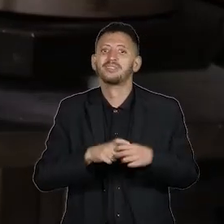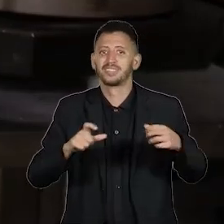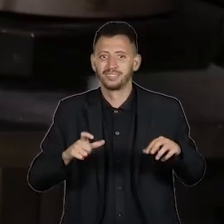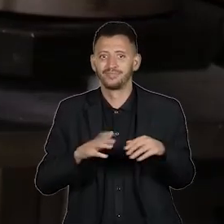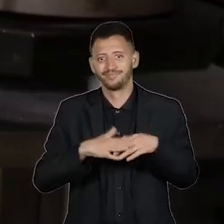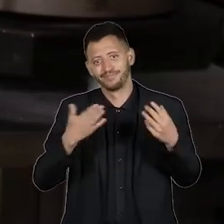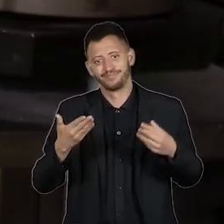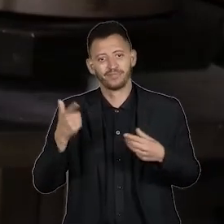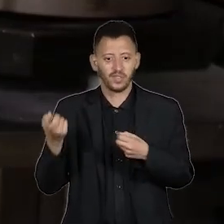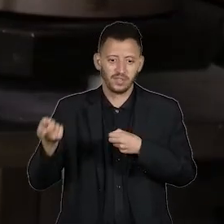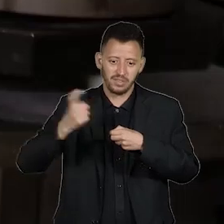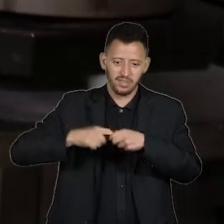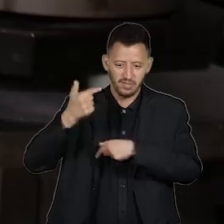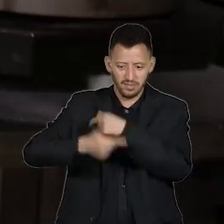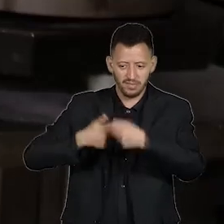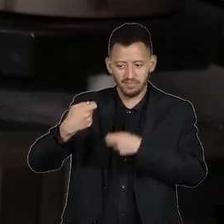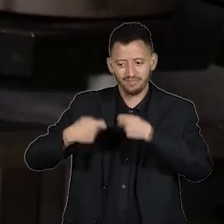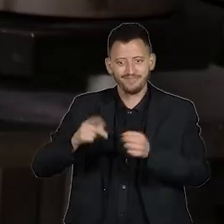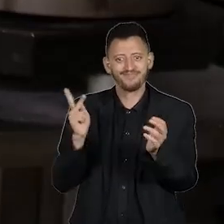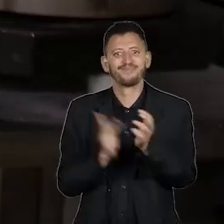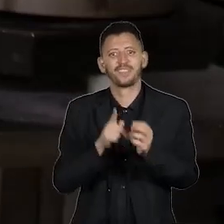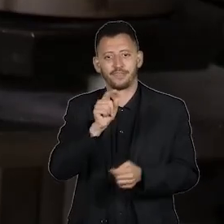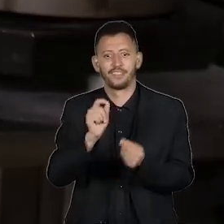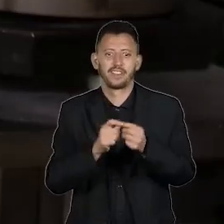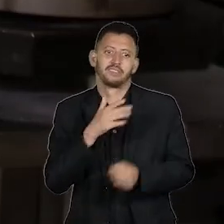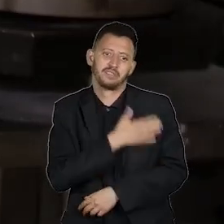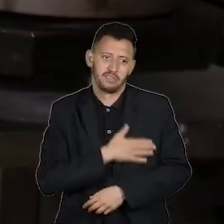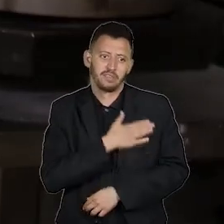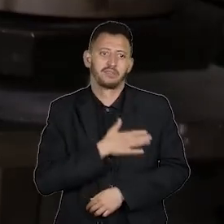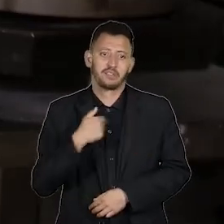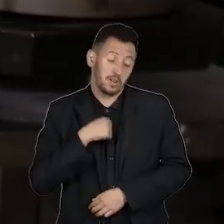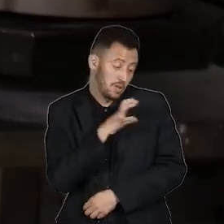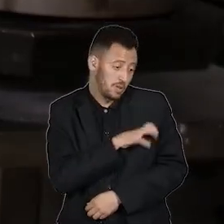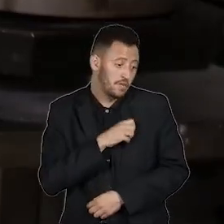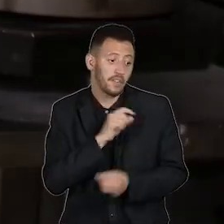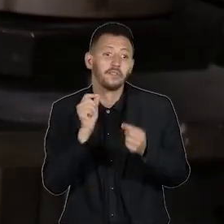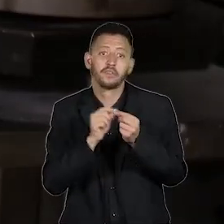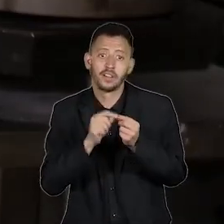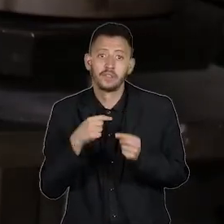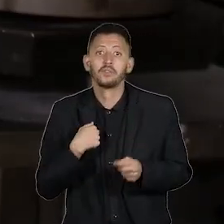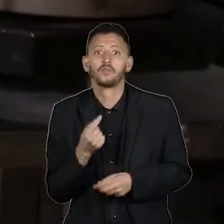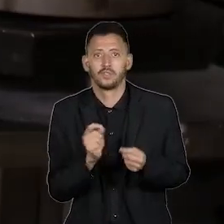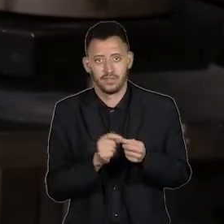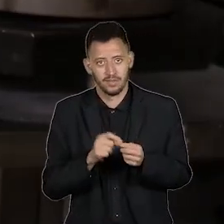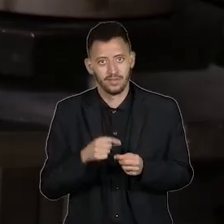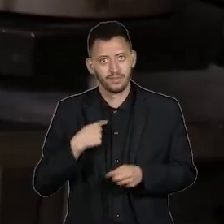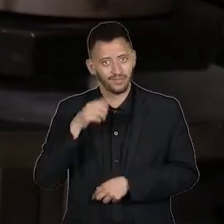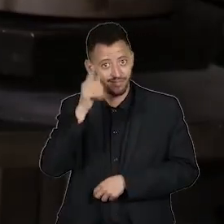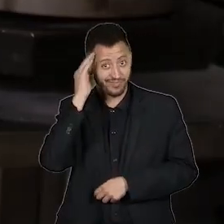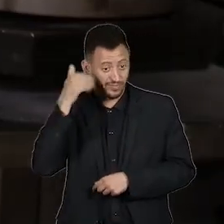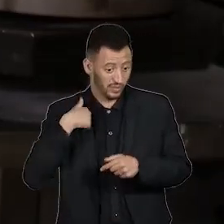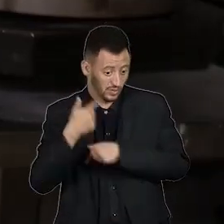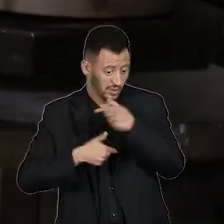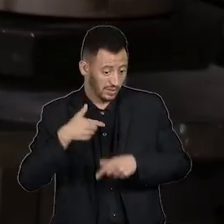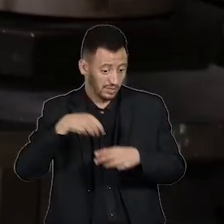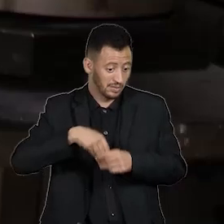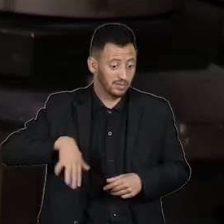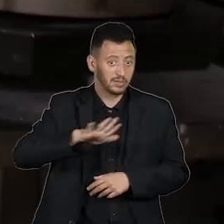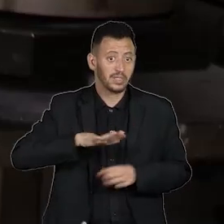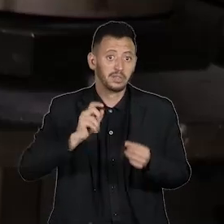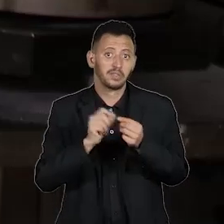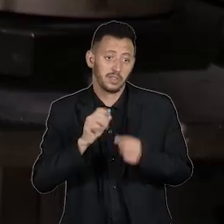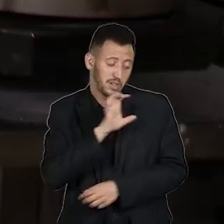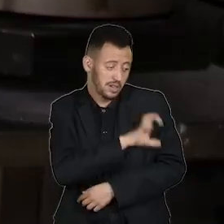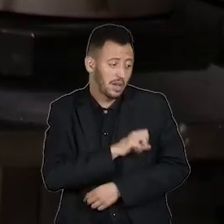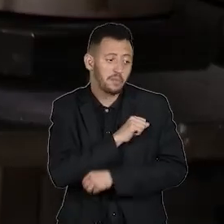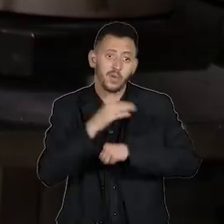muito grande, né? De voltar a trabalhar e fazer o que realmente você gosta de fazer, porque eu amo fazer o que eu faço, entendeu? Eu trabalho na área que eu gosto